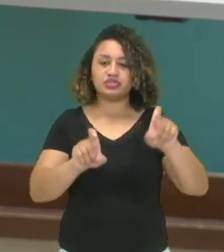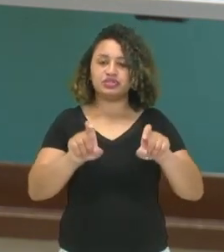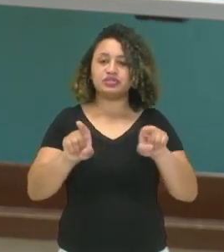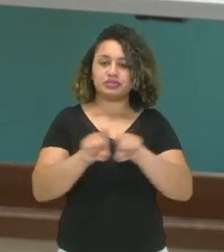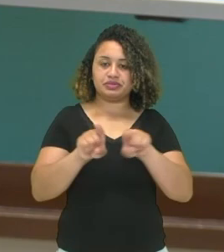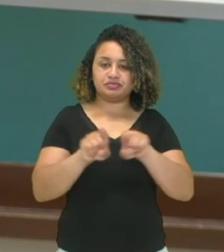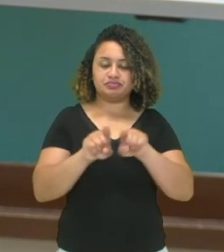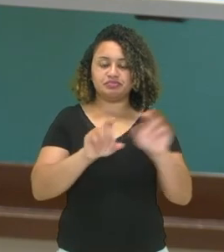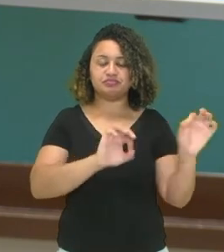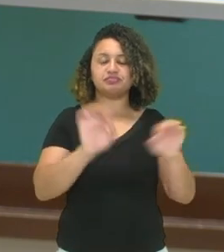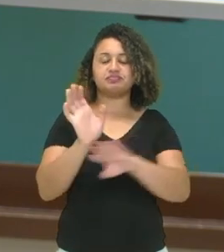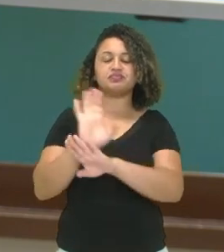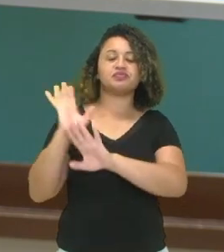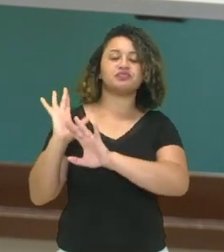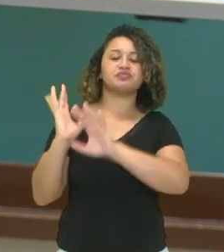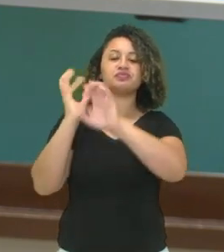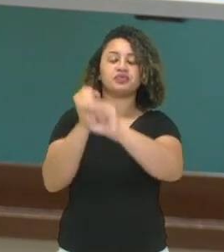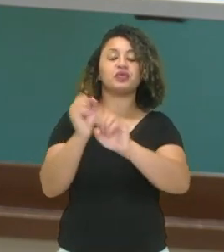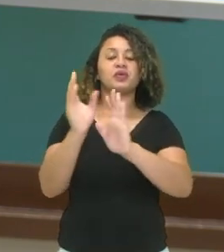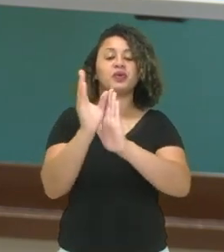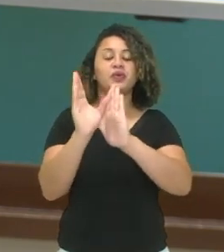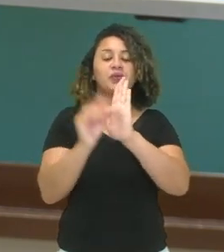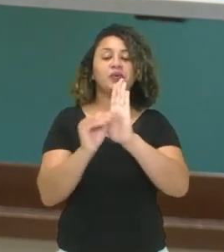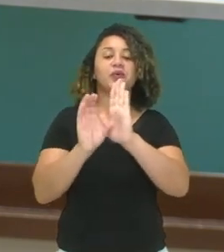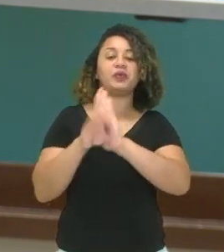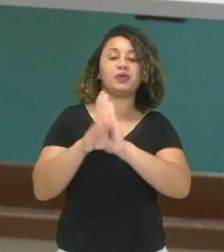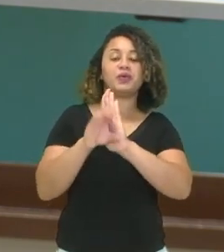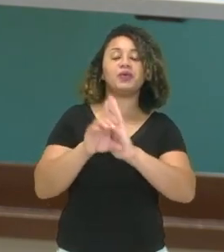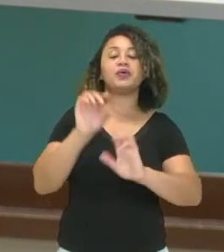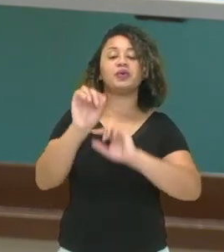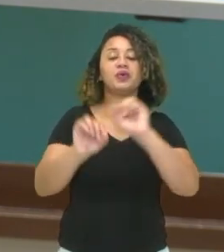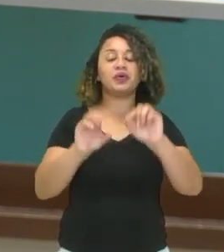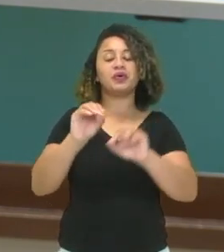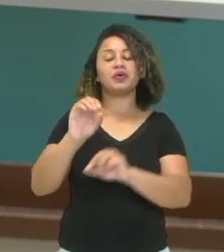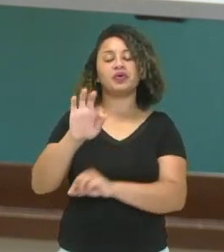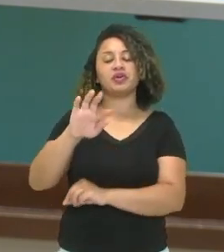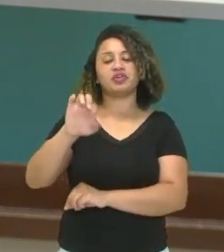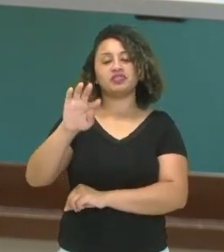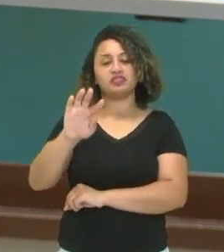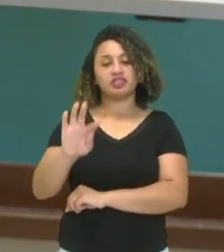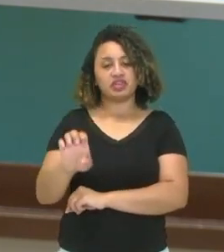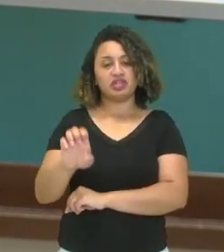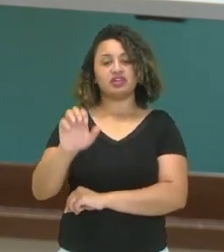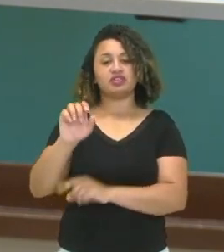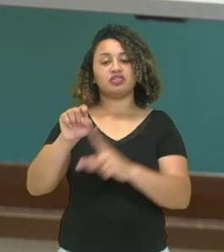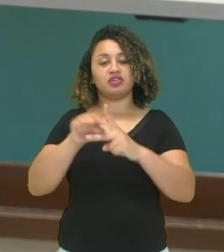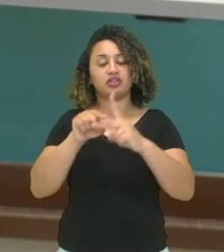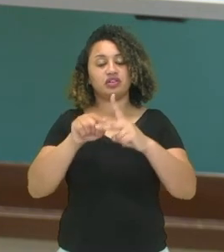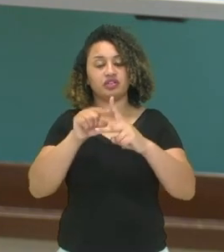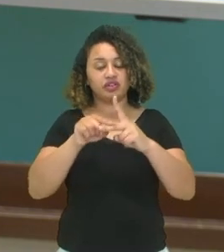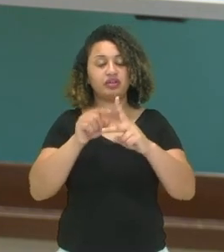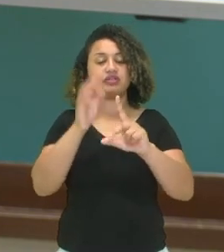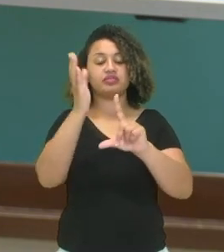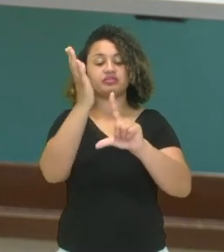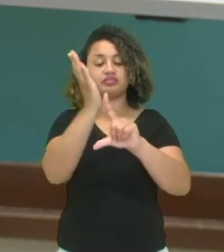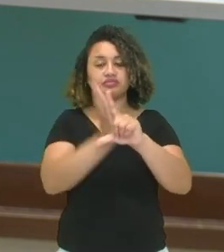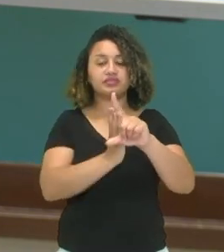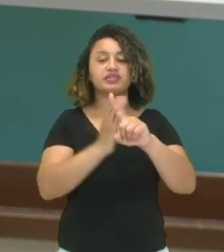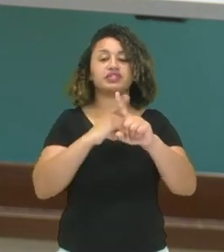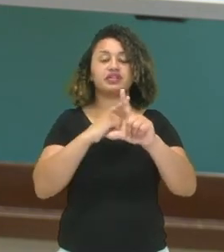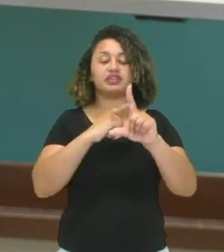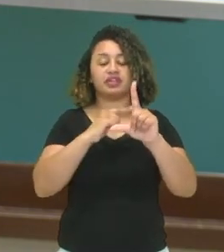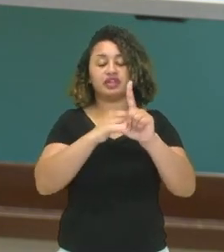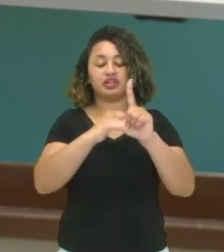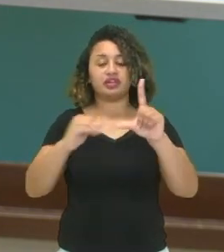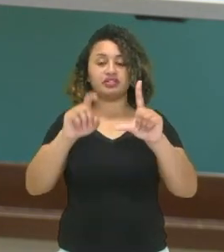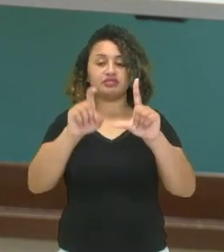gente revisou exatamente o conceito do coeficiente angular entre uma reta e o eixo das